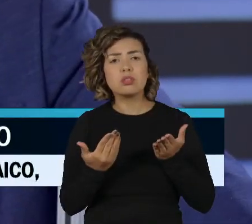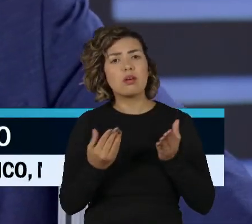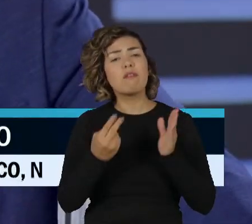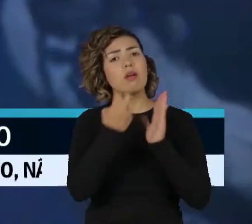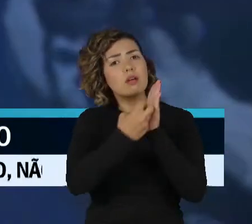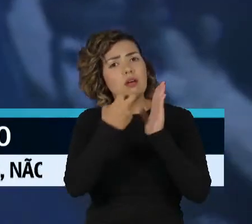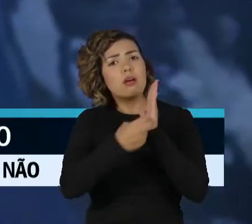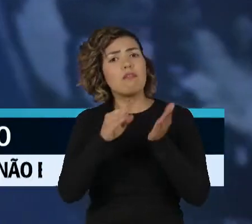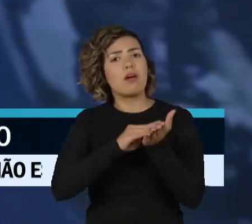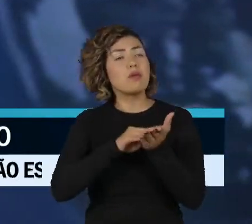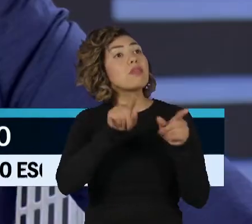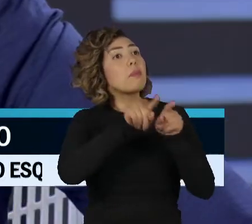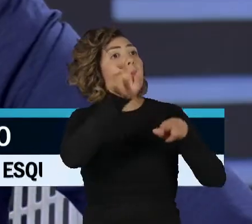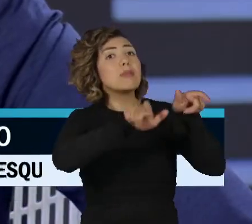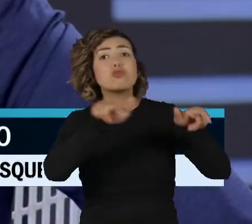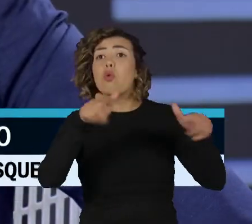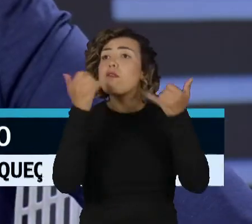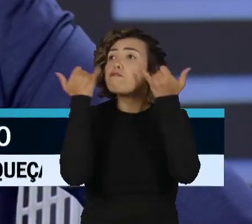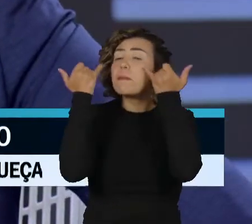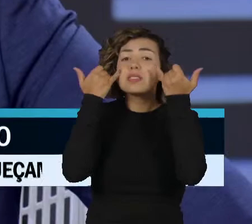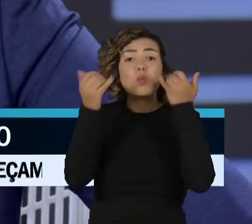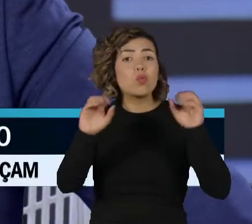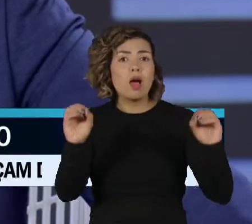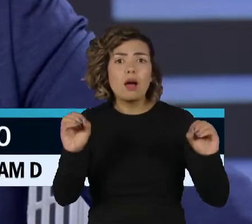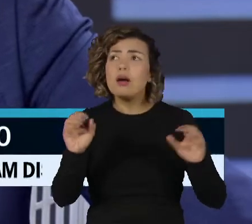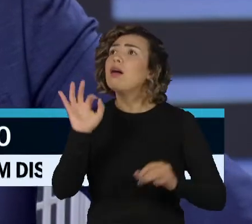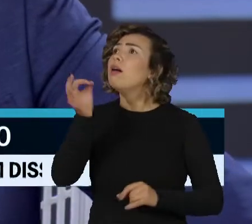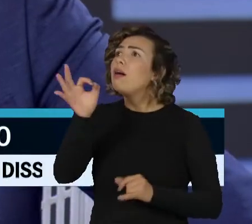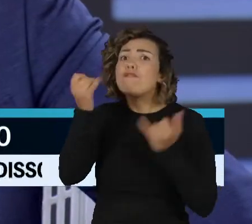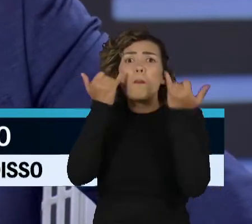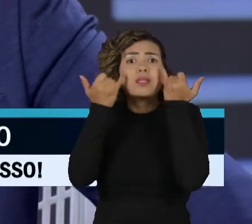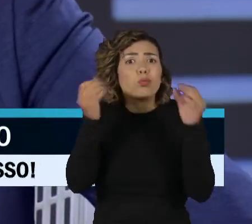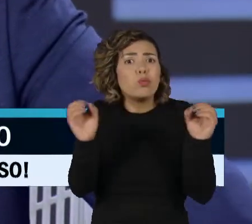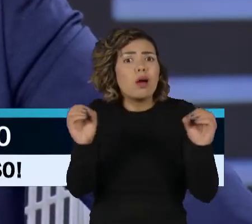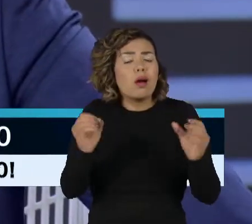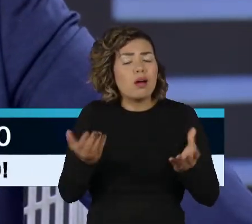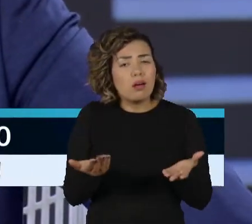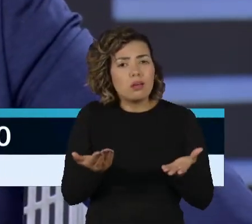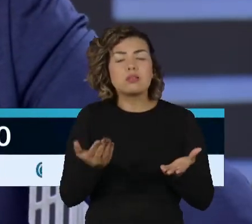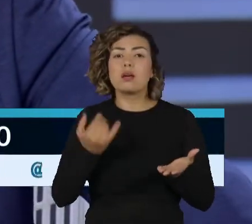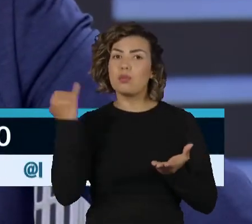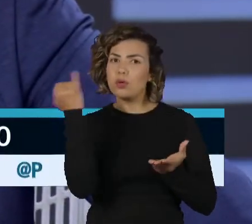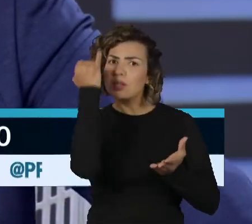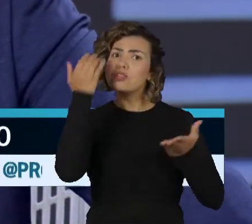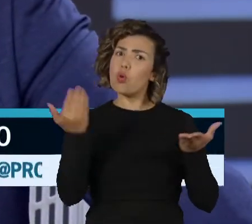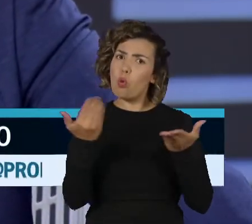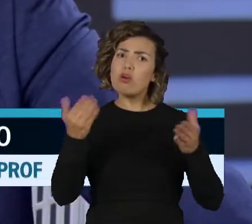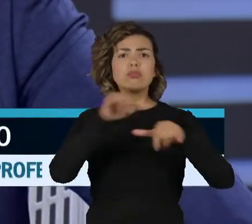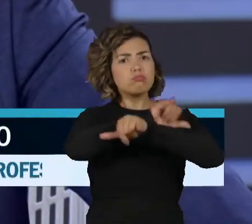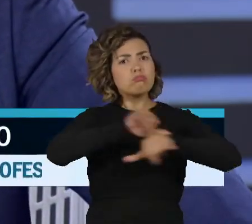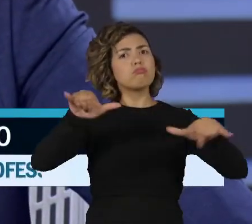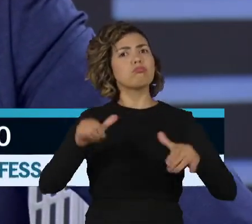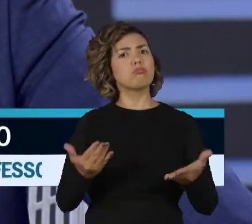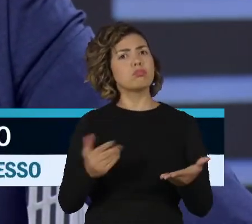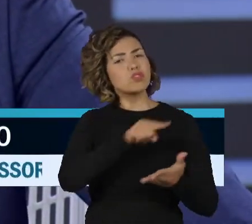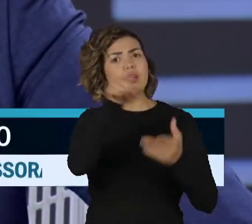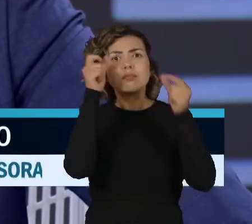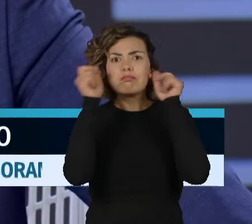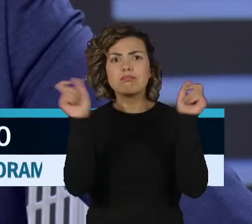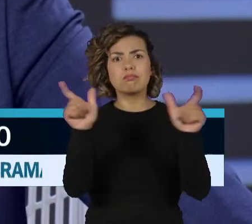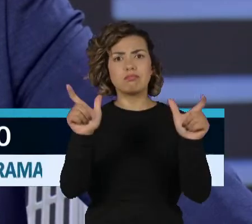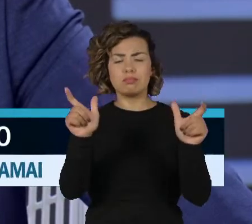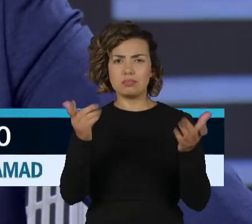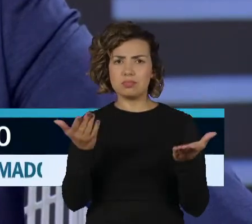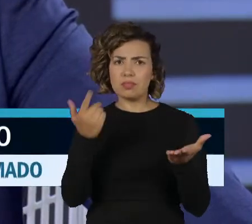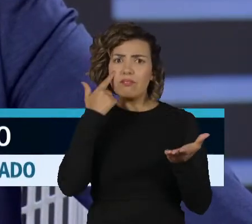falta adequado. de informação para as pessoas também. Falta de informação, e é bom que aqui o jornal chame a atenção, porque realmente, olha, essa